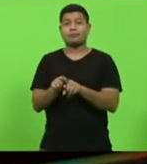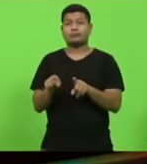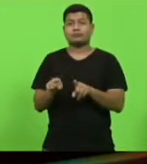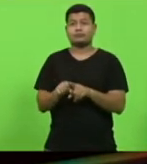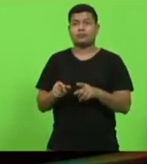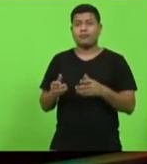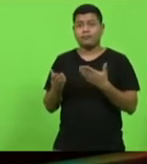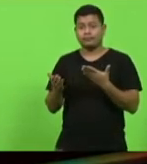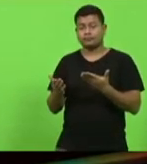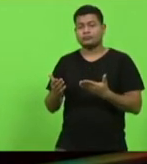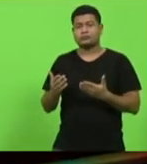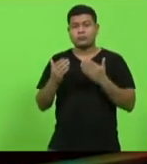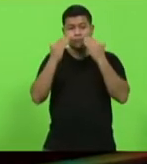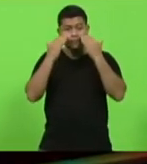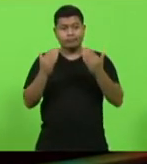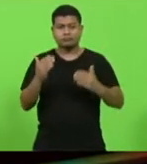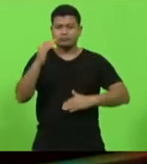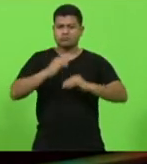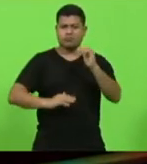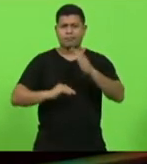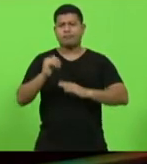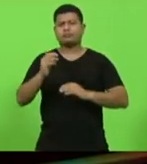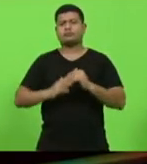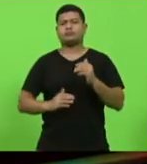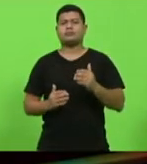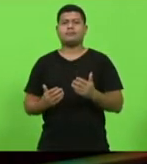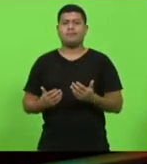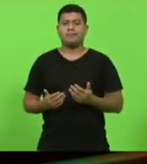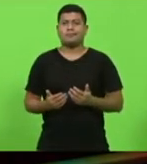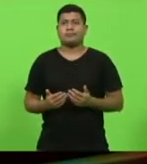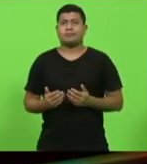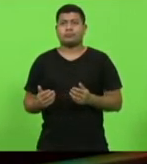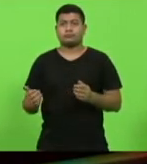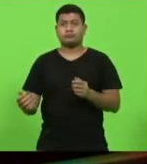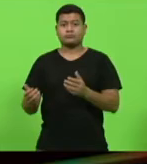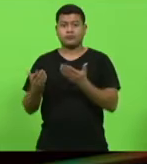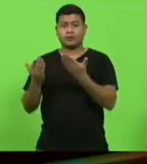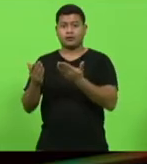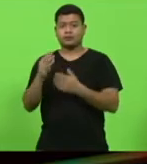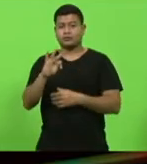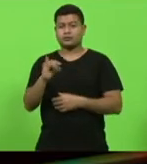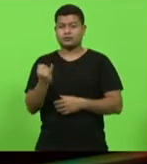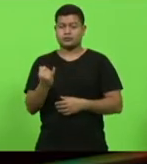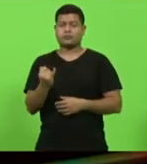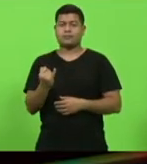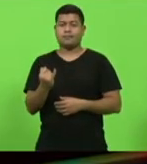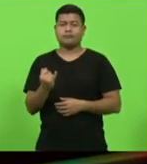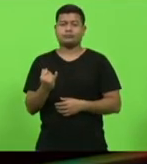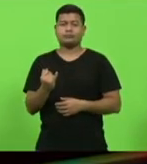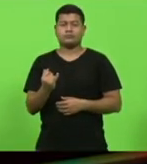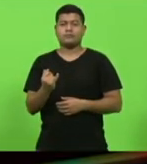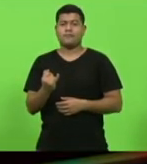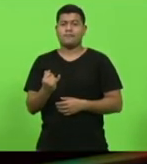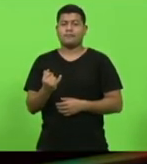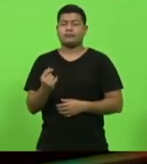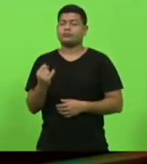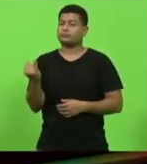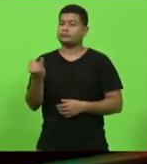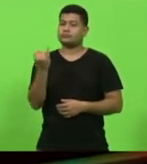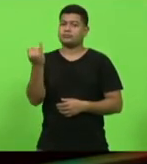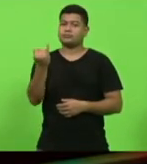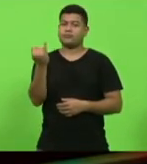têm demonstrado sua capacidade competência junto ao nosso TJ que é de fundamental importância